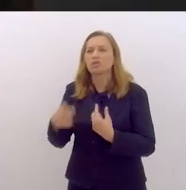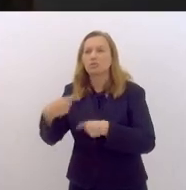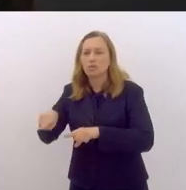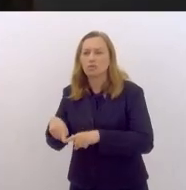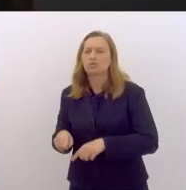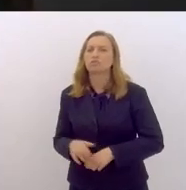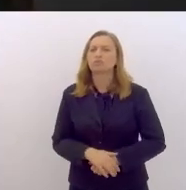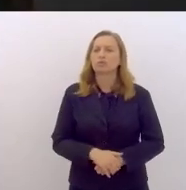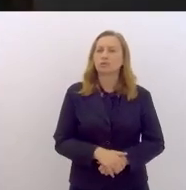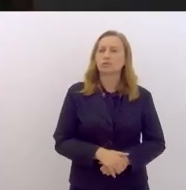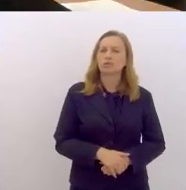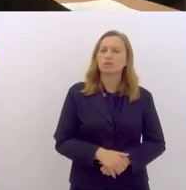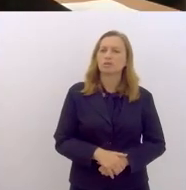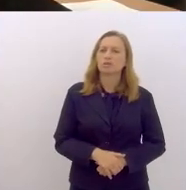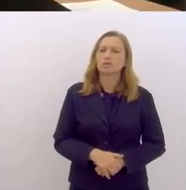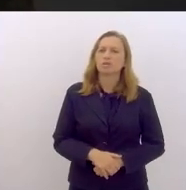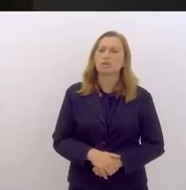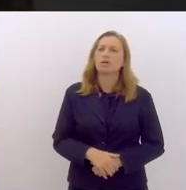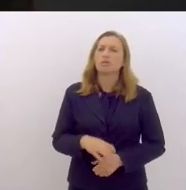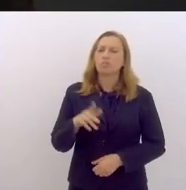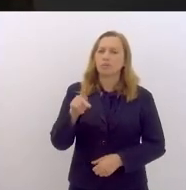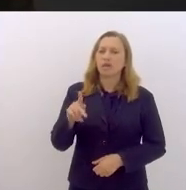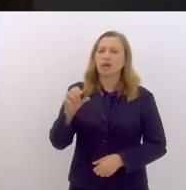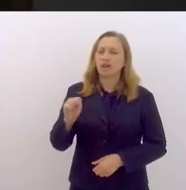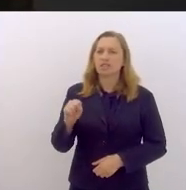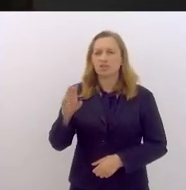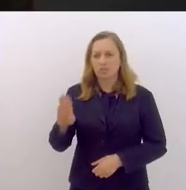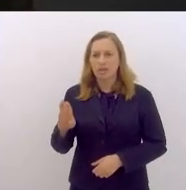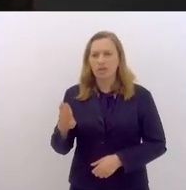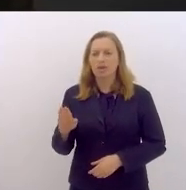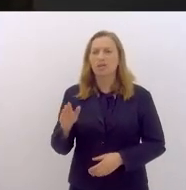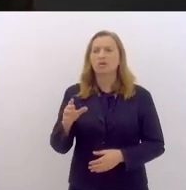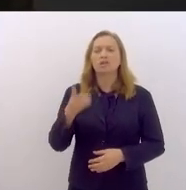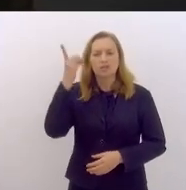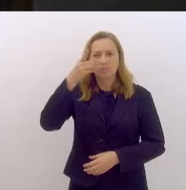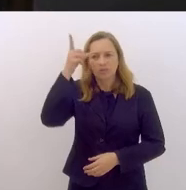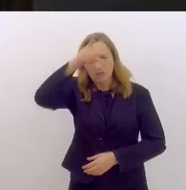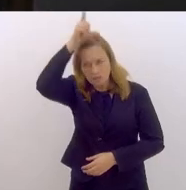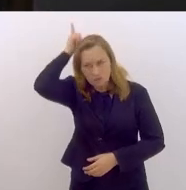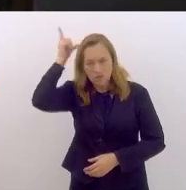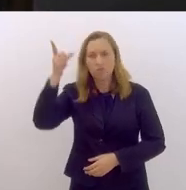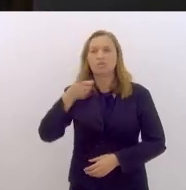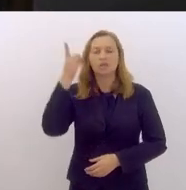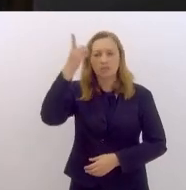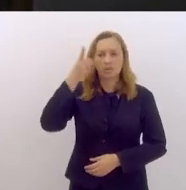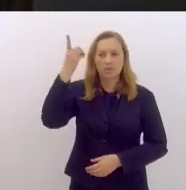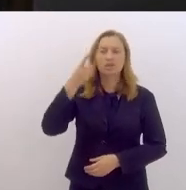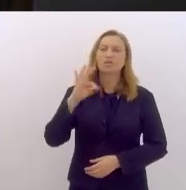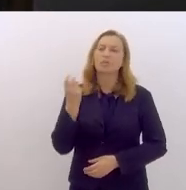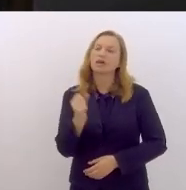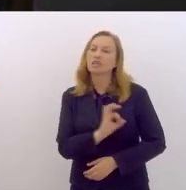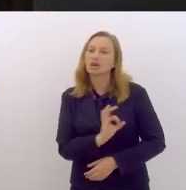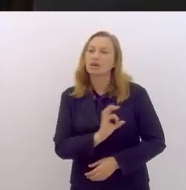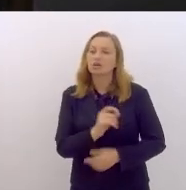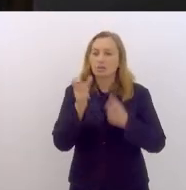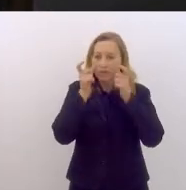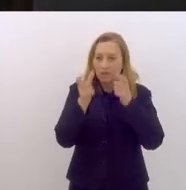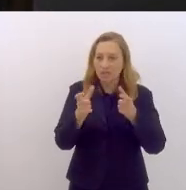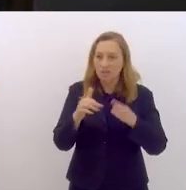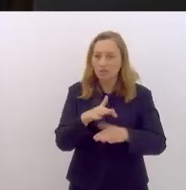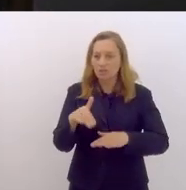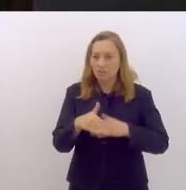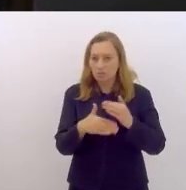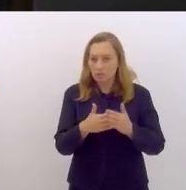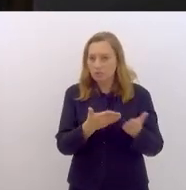do PSD. PSB, de bola. PSB. O Luiz Paulo, deputado Luiz Paulo, deputada Marta Rocha. Pedi atenção à mesa aí,